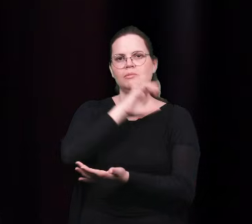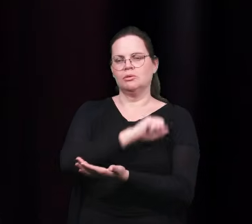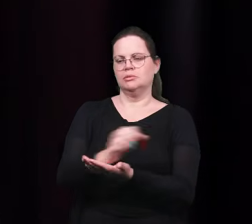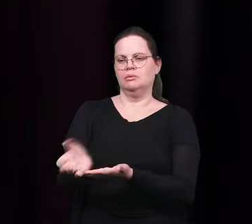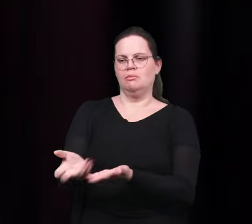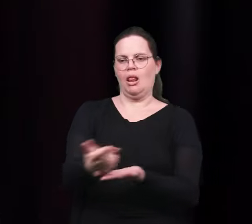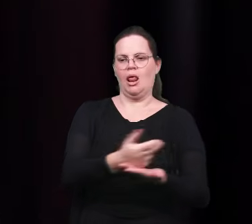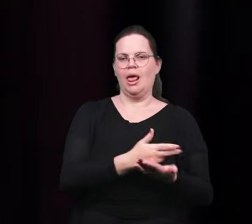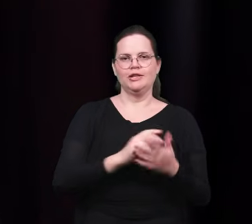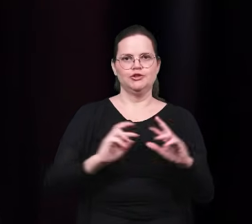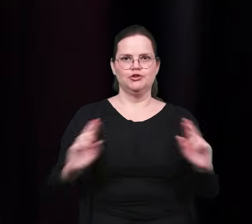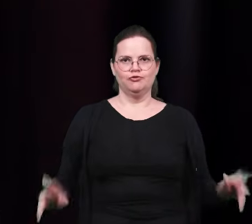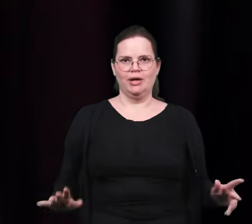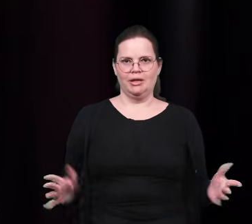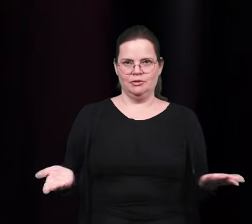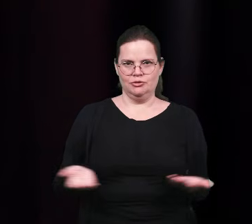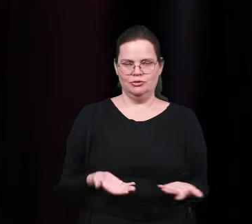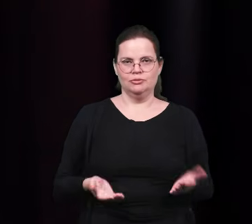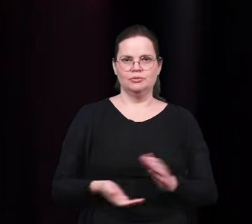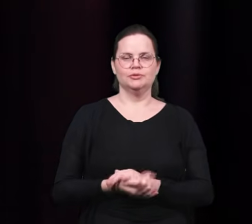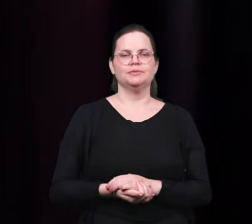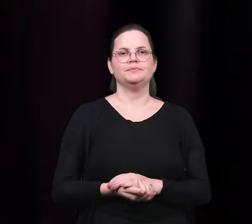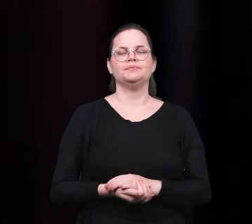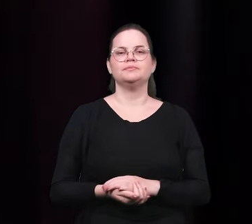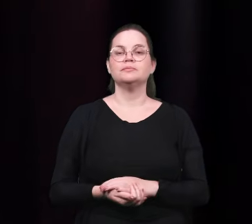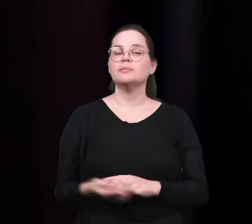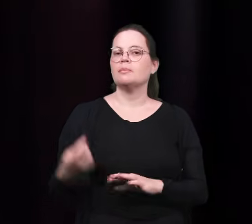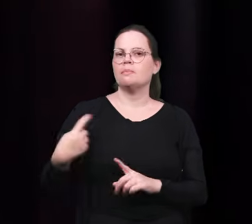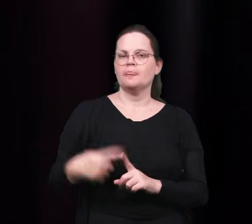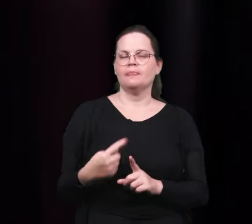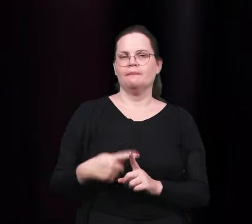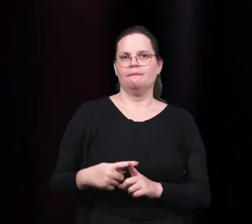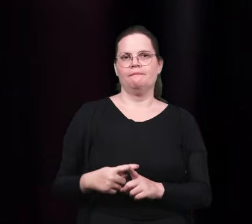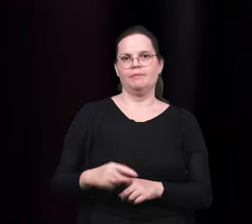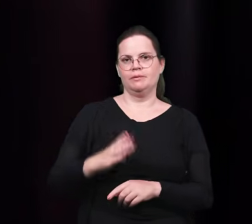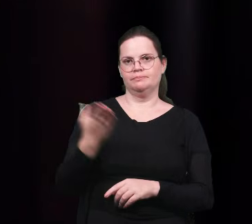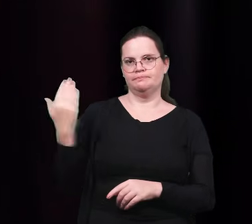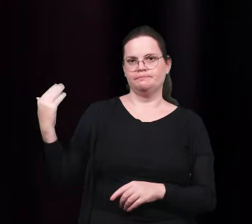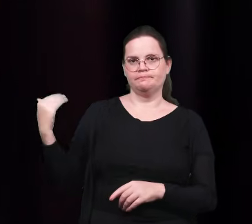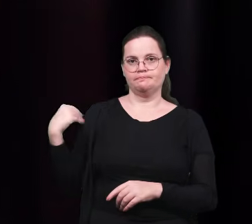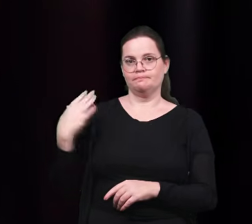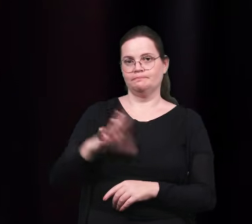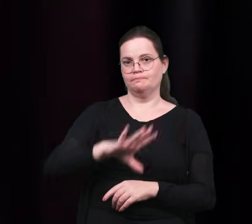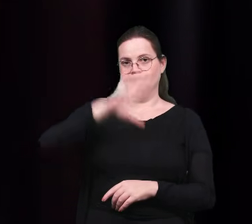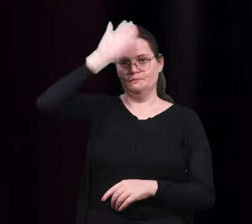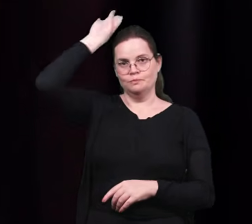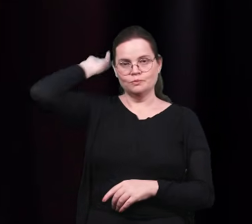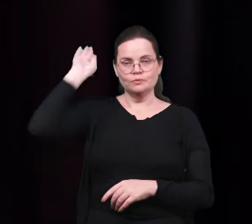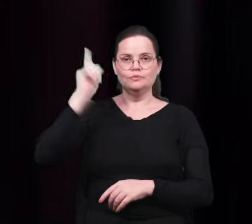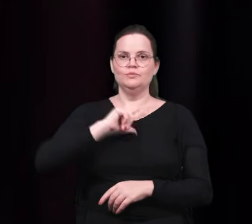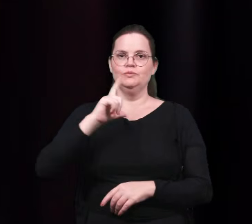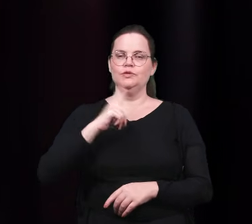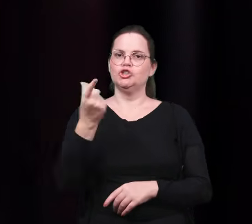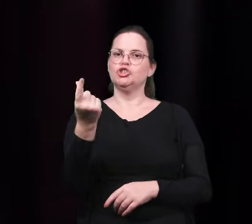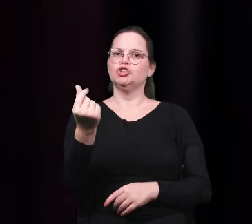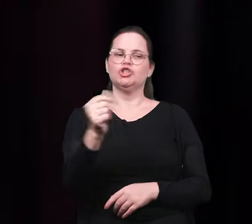diferente de nós hoje, né? É porque a diferença é porque Roma, ela arrendava